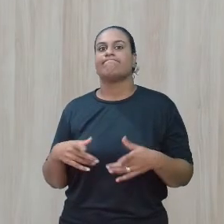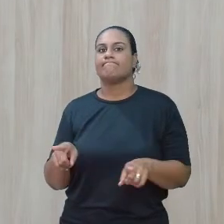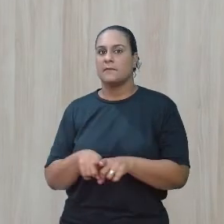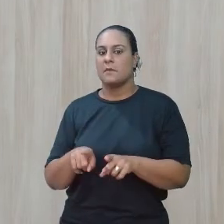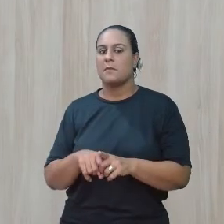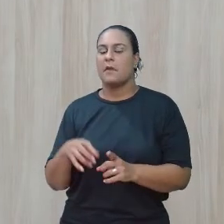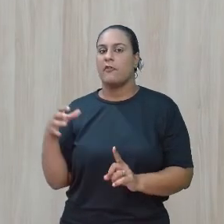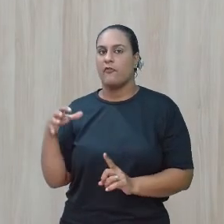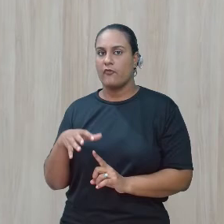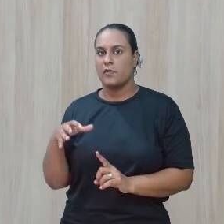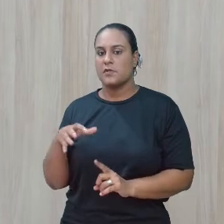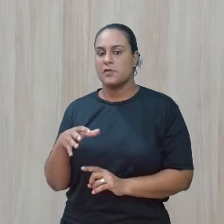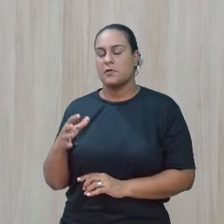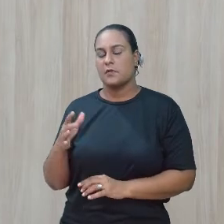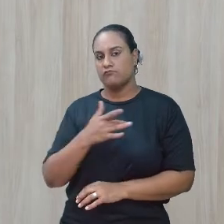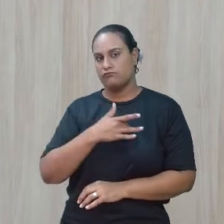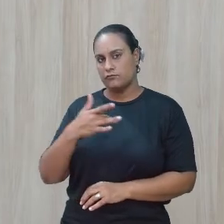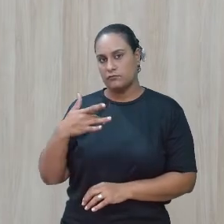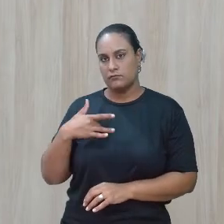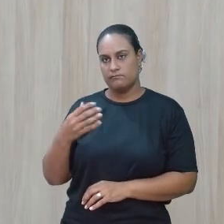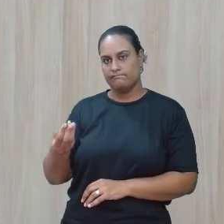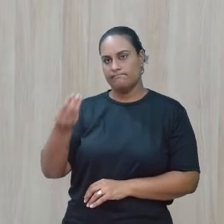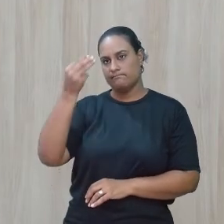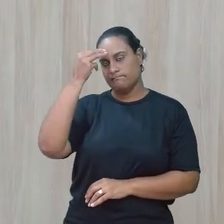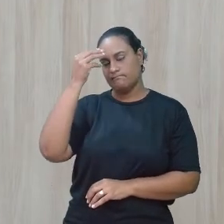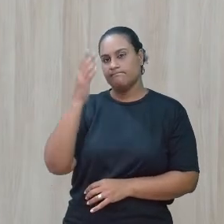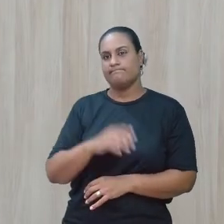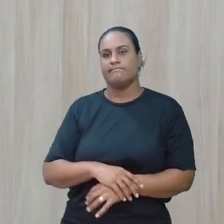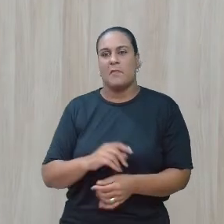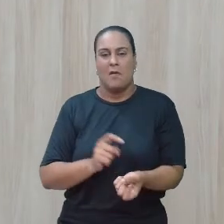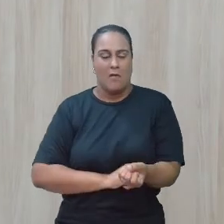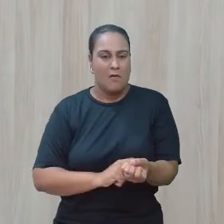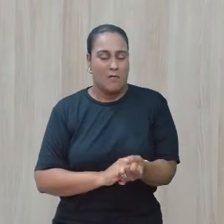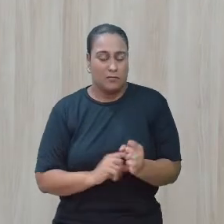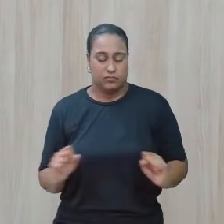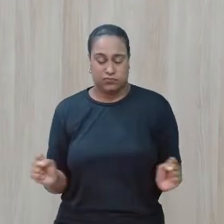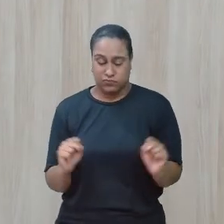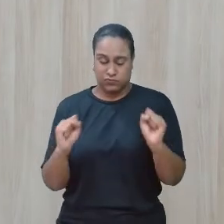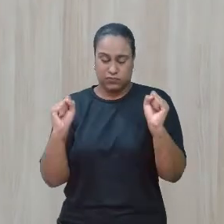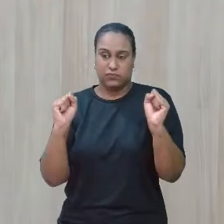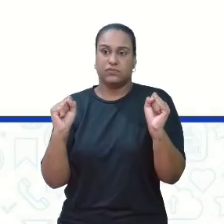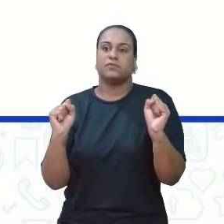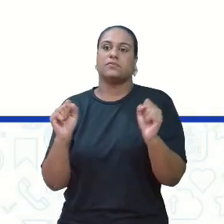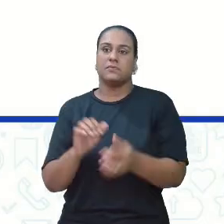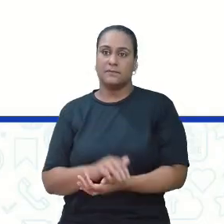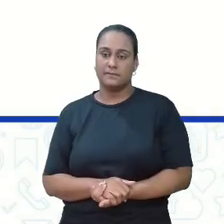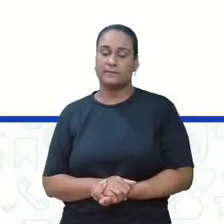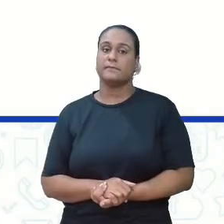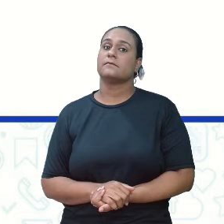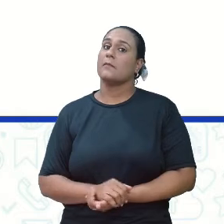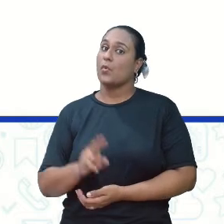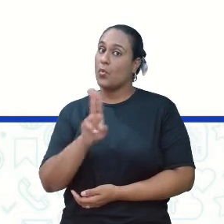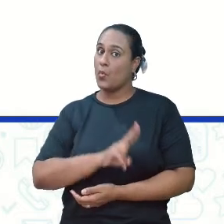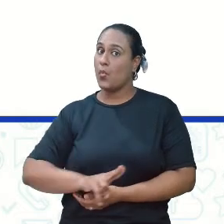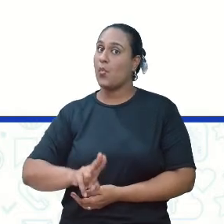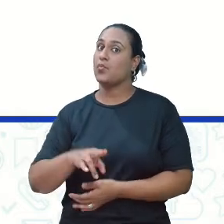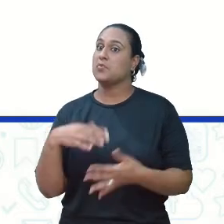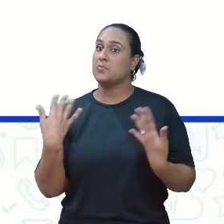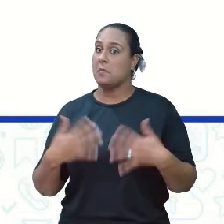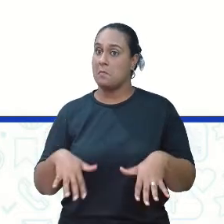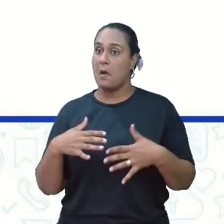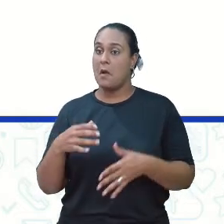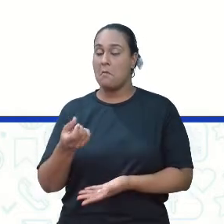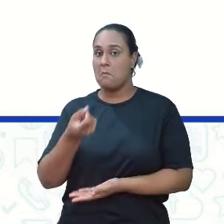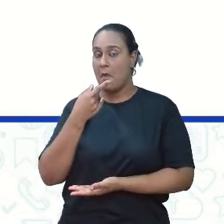né? Onde causa muito estresse, abuso de substâncias químicas, né? Tipo a questão